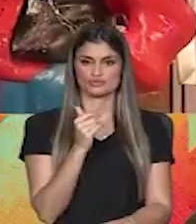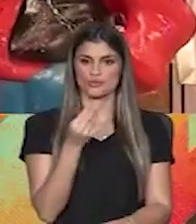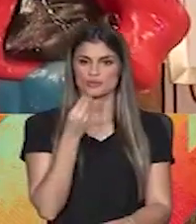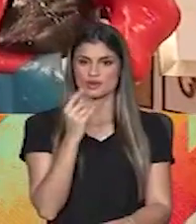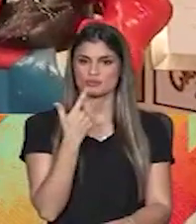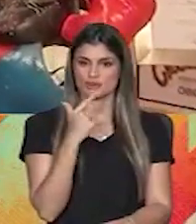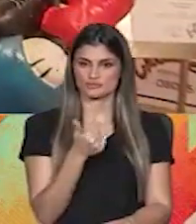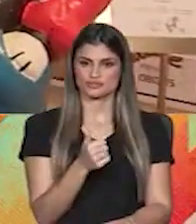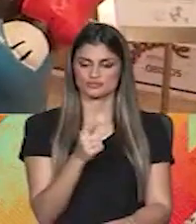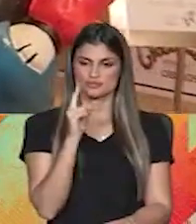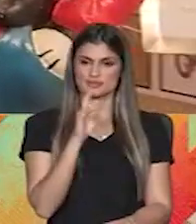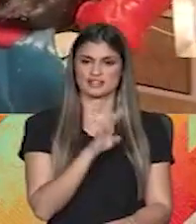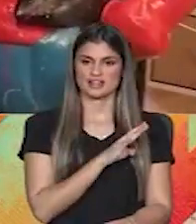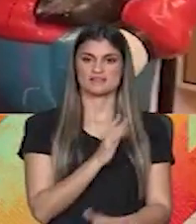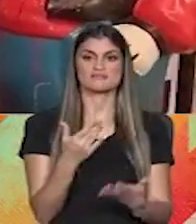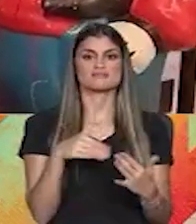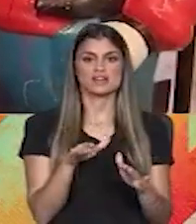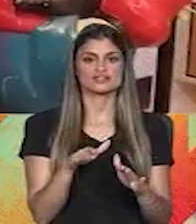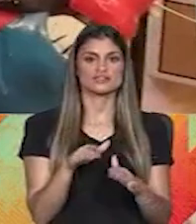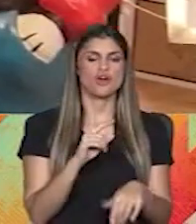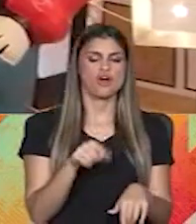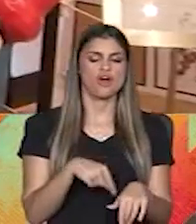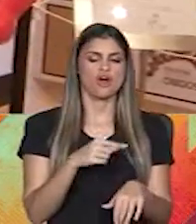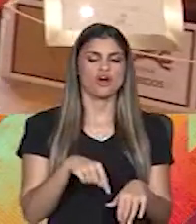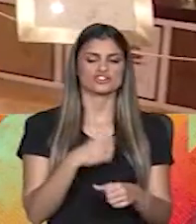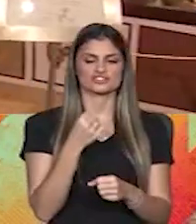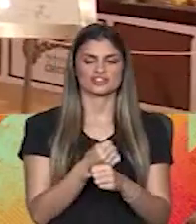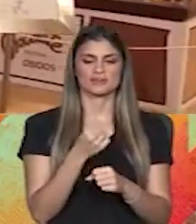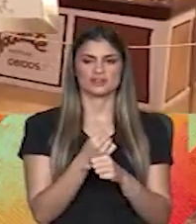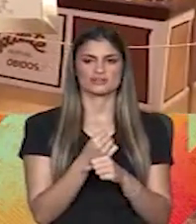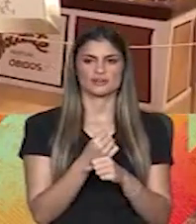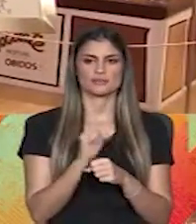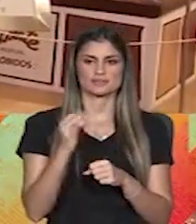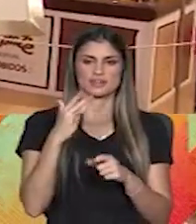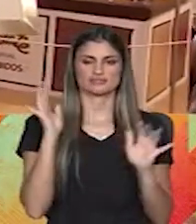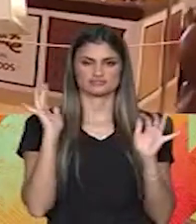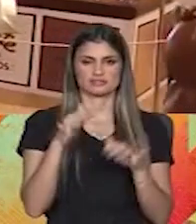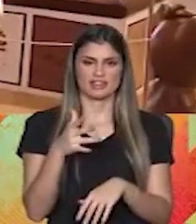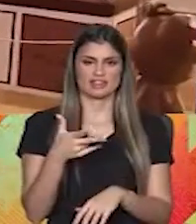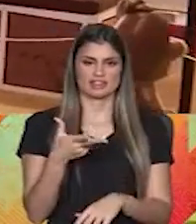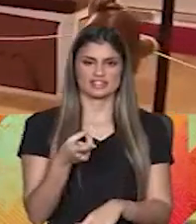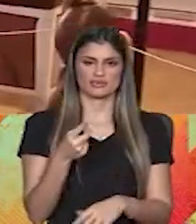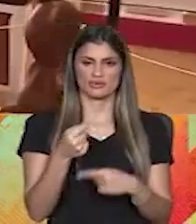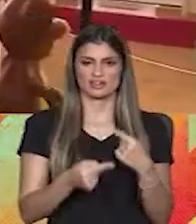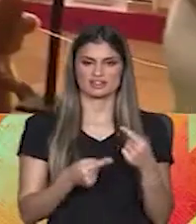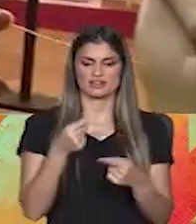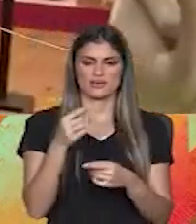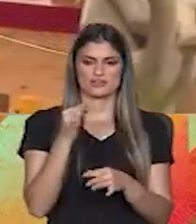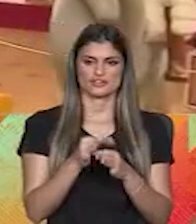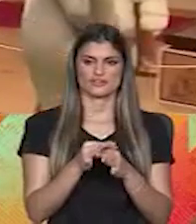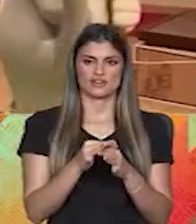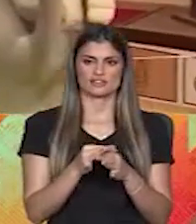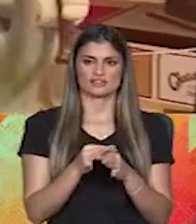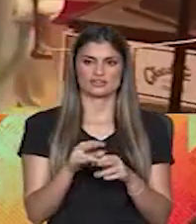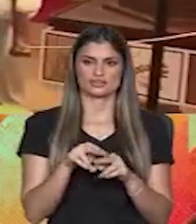trinca para provar mas são muitas horinhas de trabalho é uma das grandes atrações desta 19 edição do festival internacional de chocolate